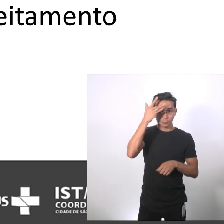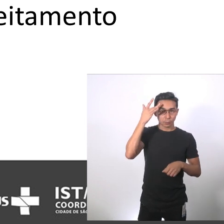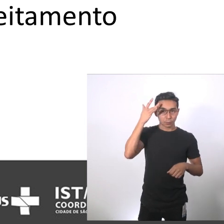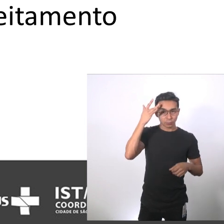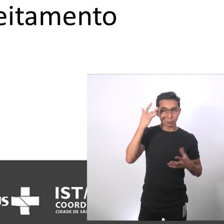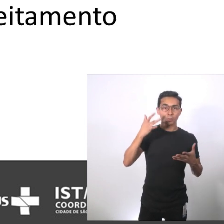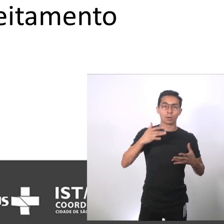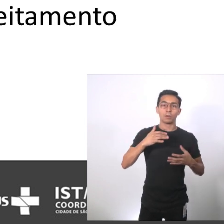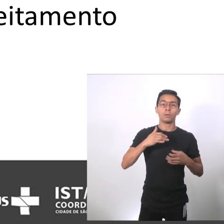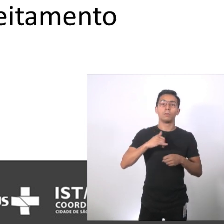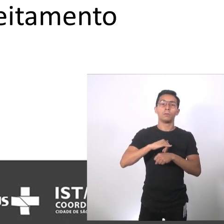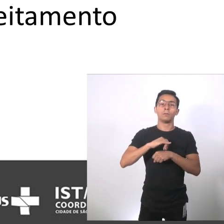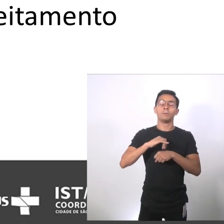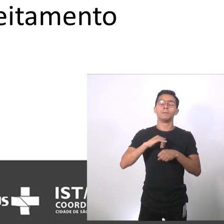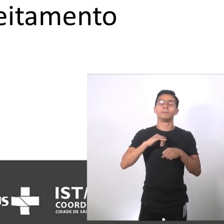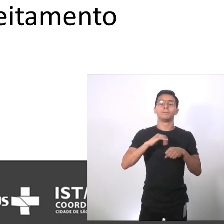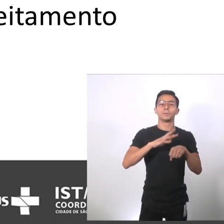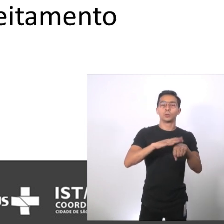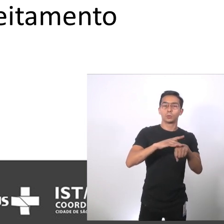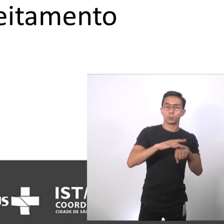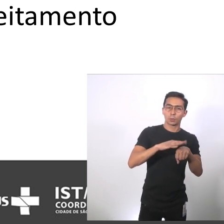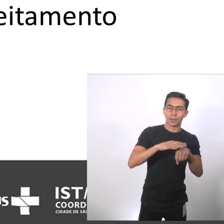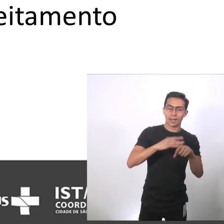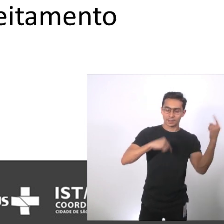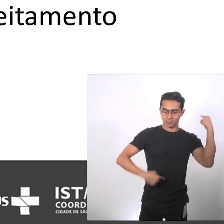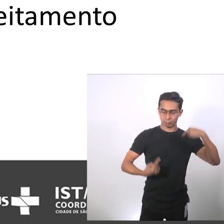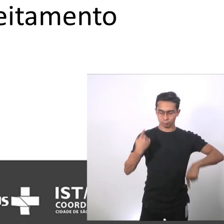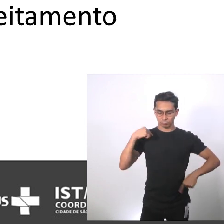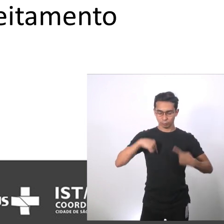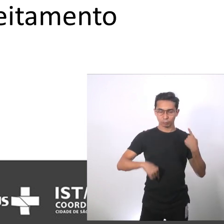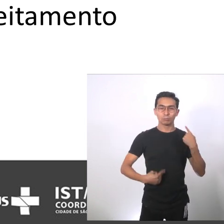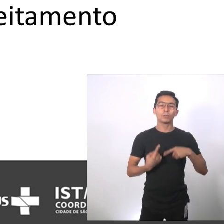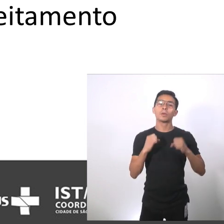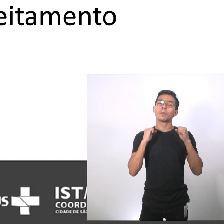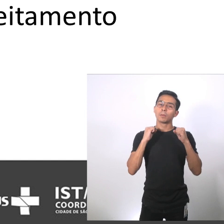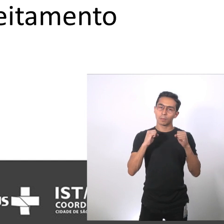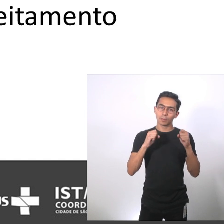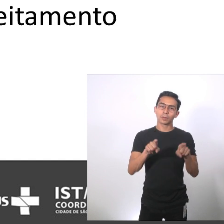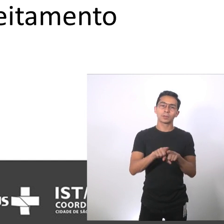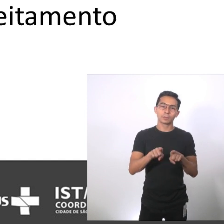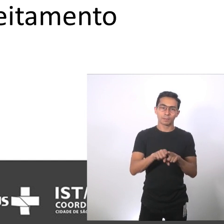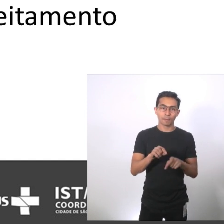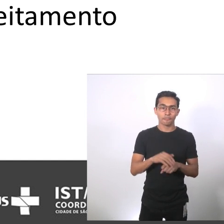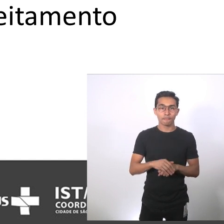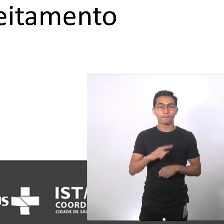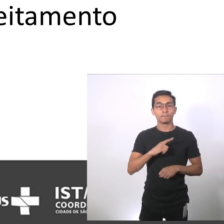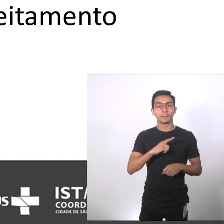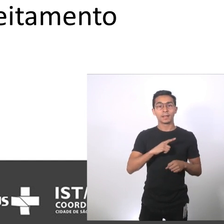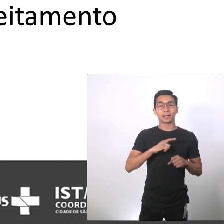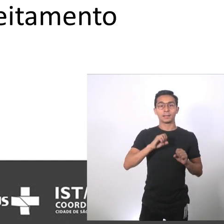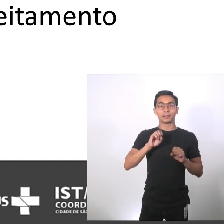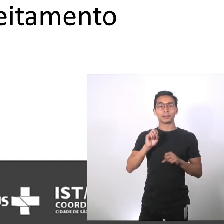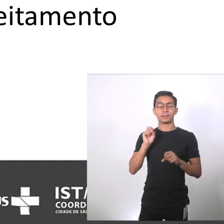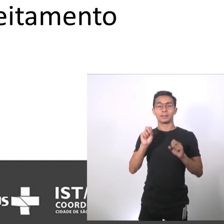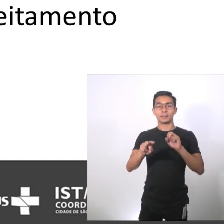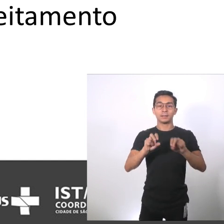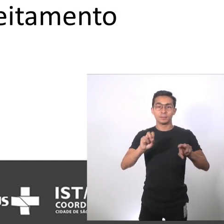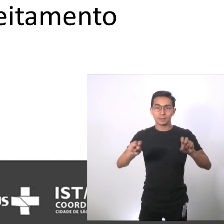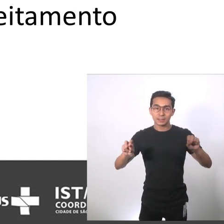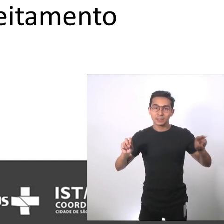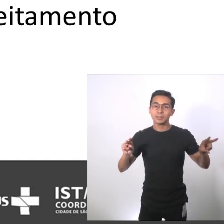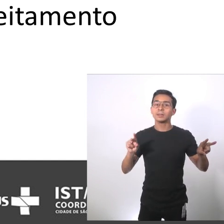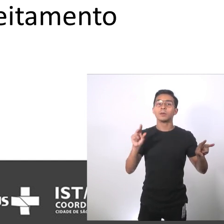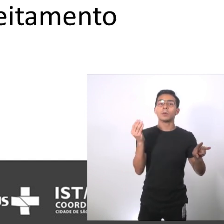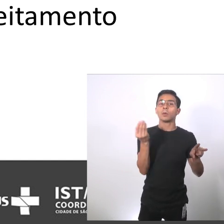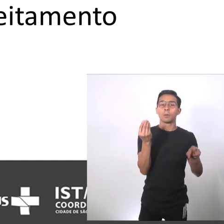complicação. Existe a evidência de transmissão vertical, transmissão transplacentária e perinatal. Não